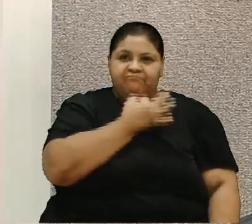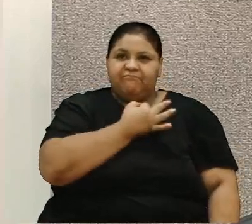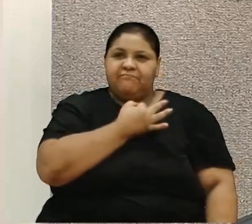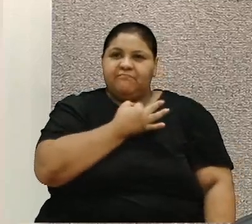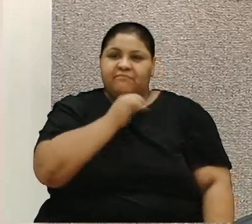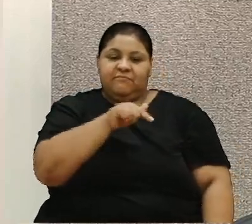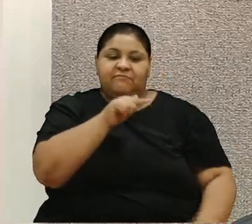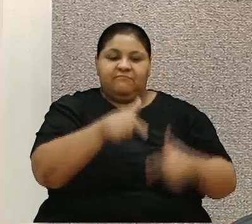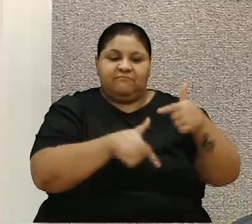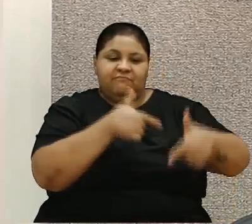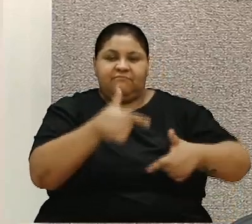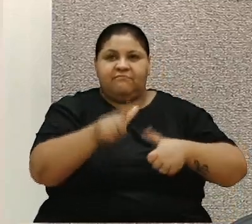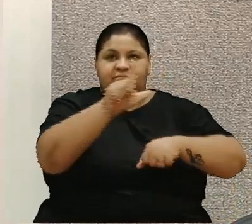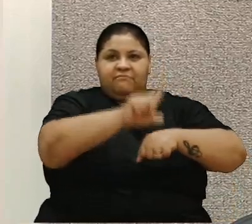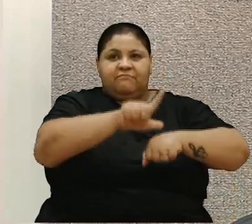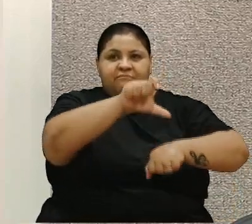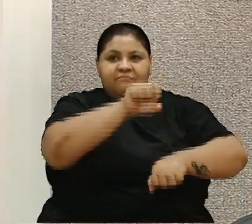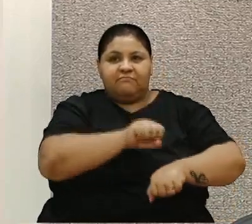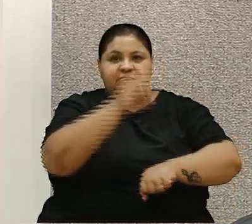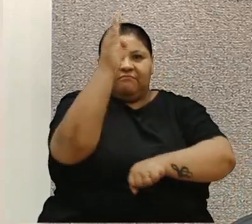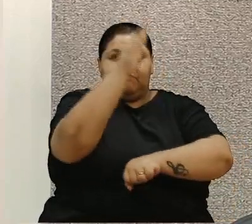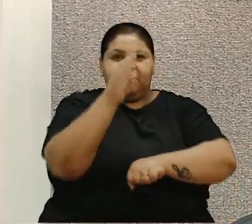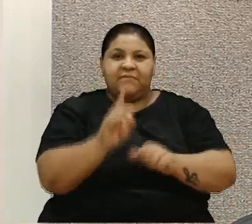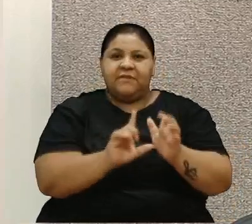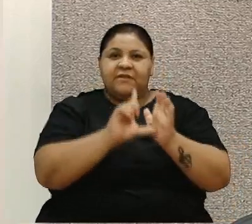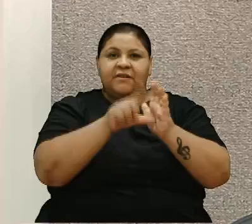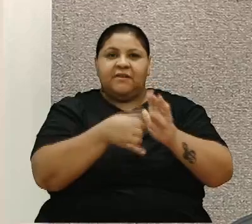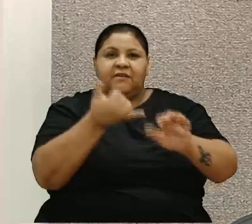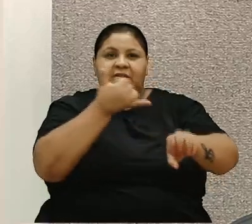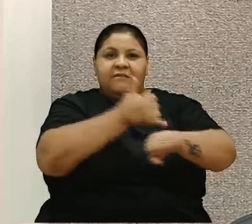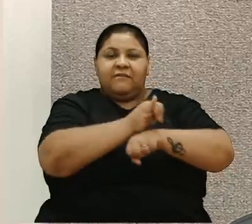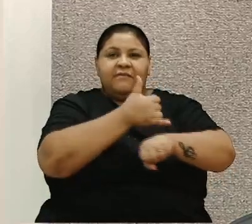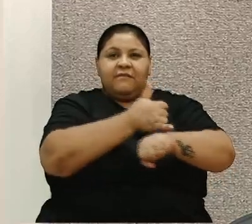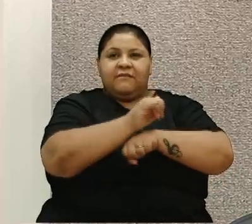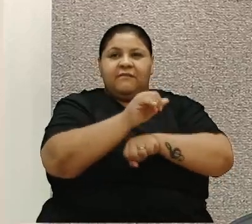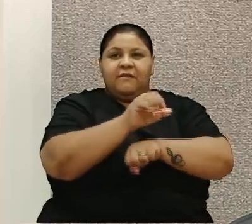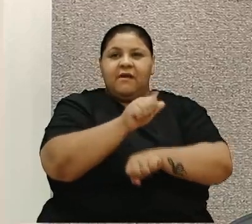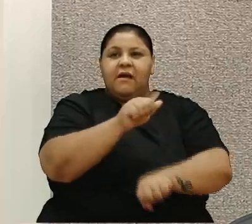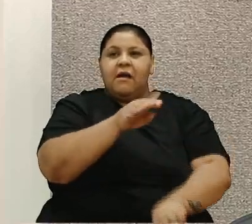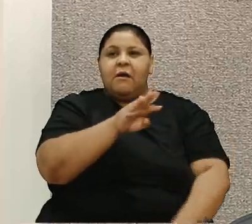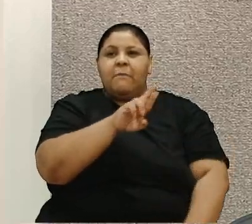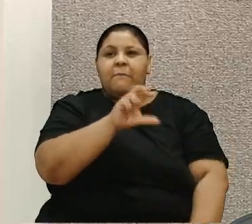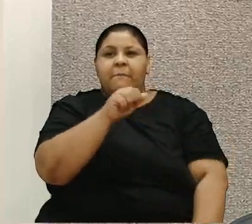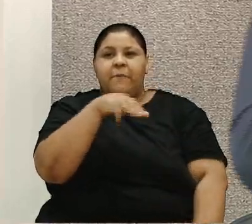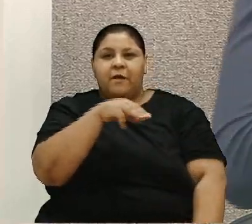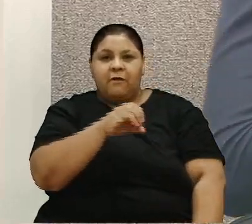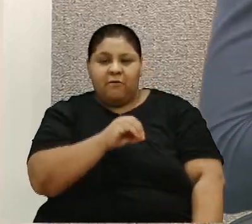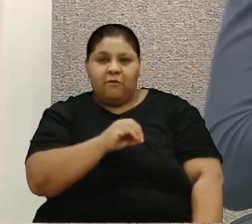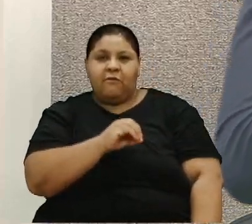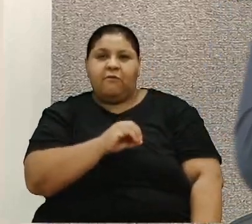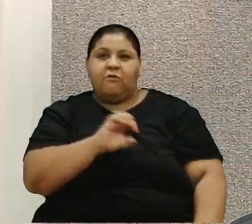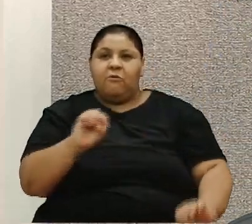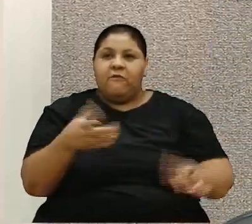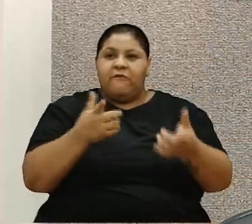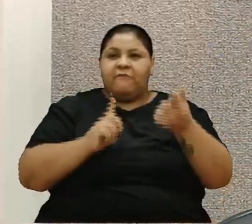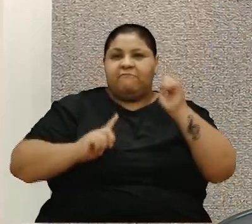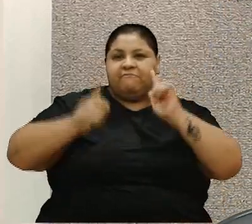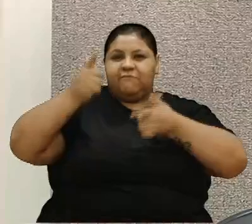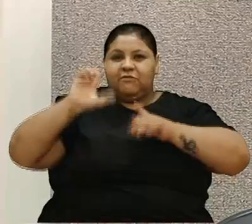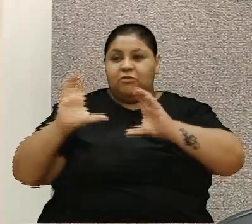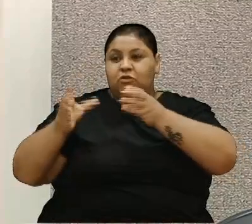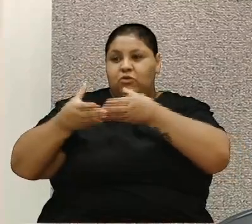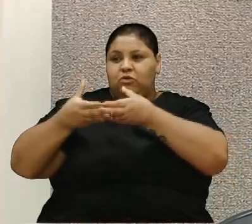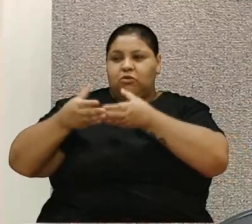onde trabalhou nas lojas Sul Brasileira e após na metalúrgica Abramo Weber S.A. Logo após, em uma festa de carnaval no Recreio